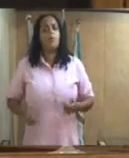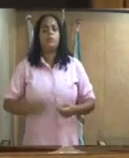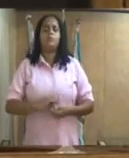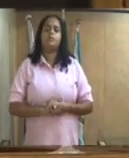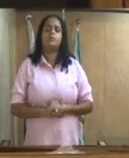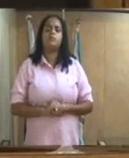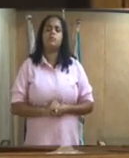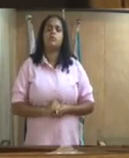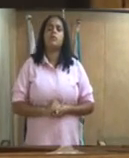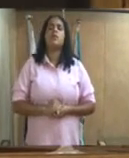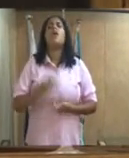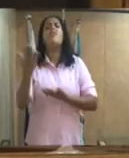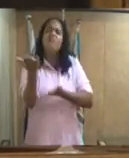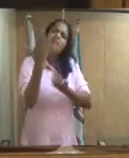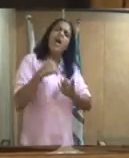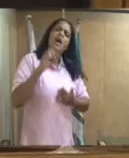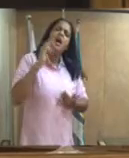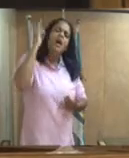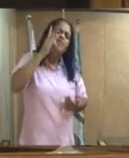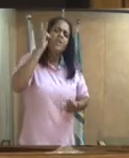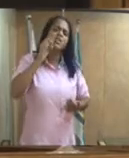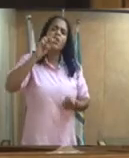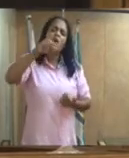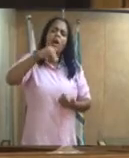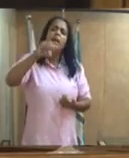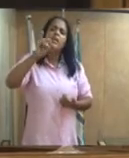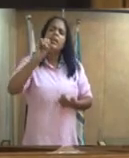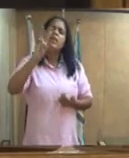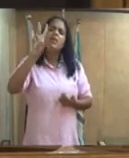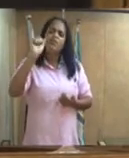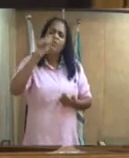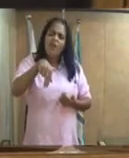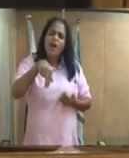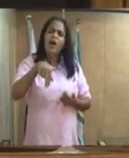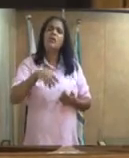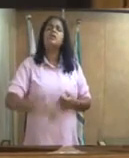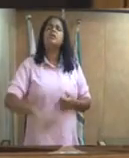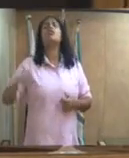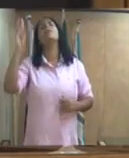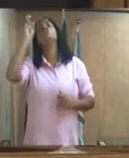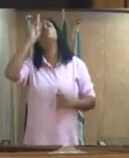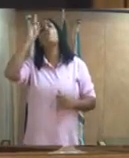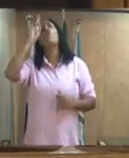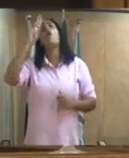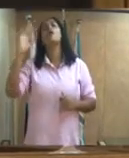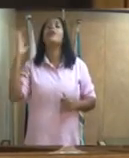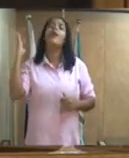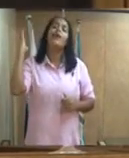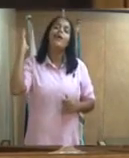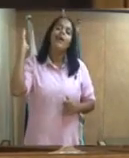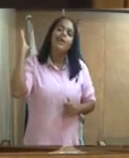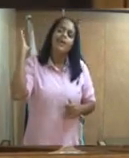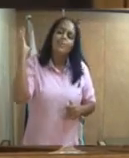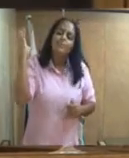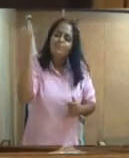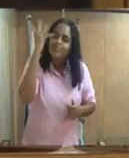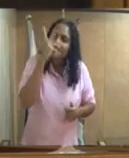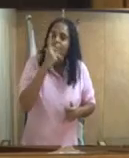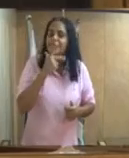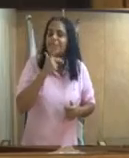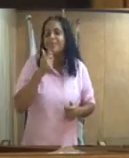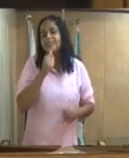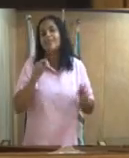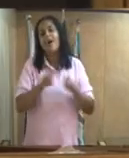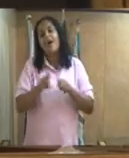venha com a gente, Nivan. Vossa Excelência tem uma história linda nessa cidade. Convença o prefeito para que a gente